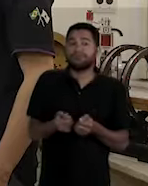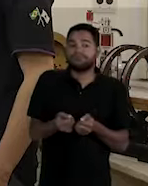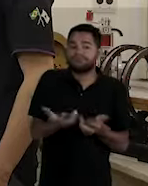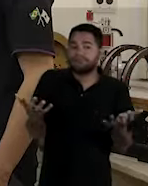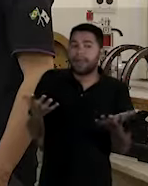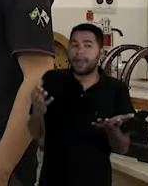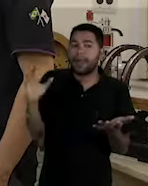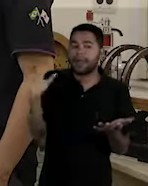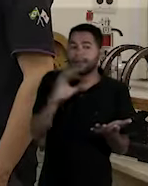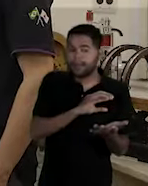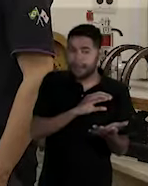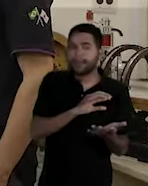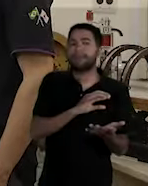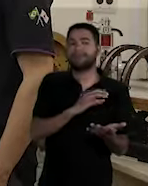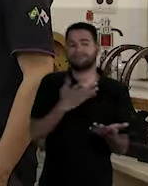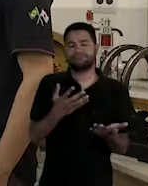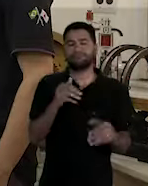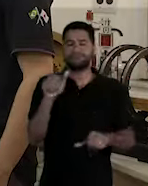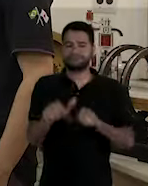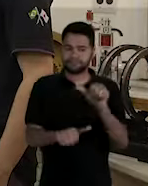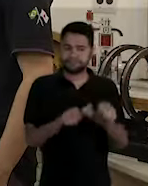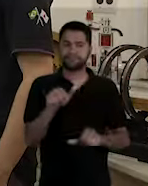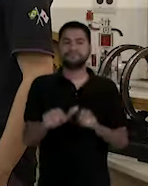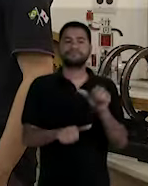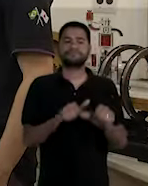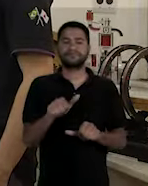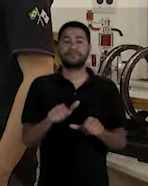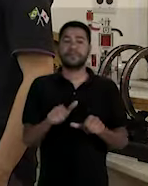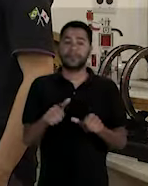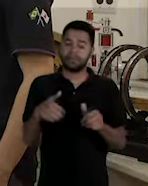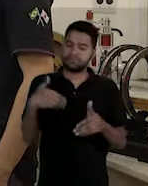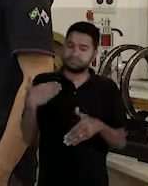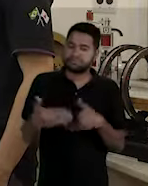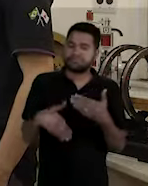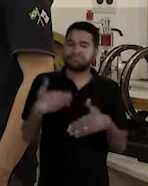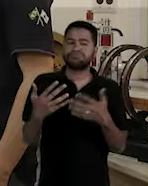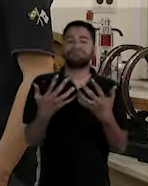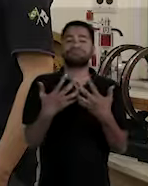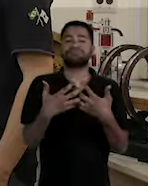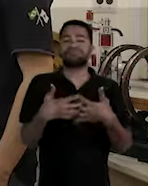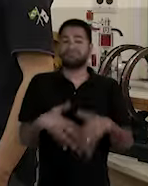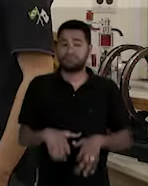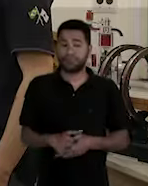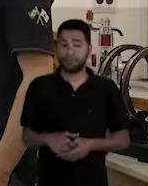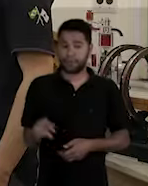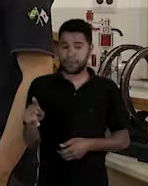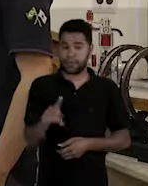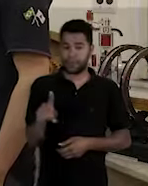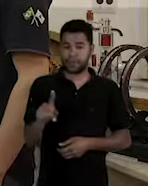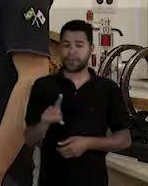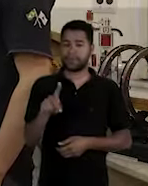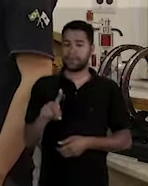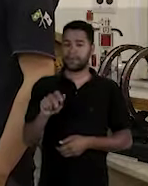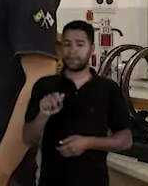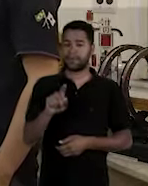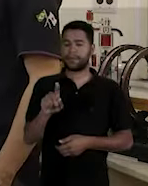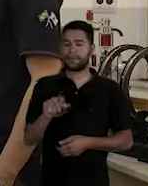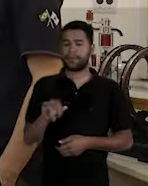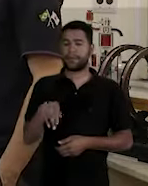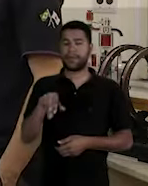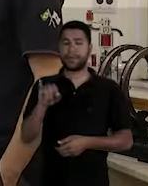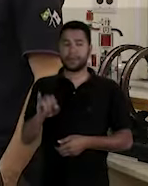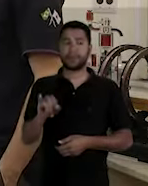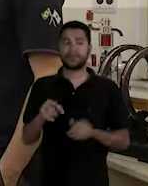esse calor é então transformado em trabalho mecânico. O professor Pazini trouxe